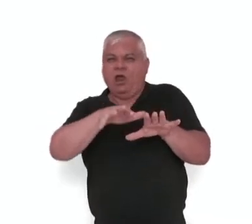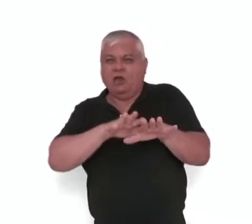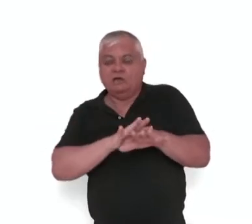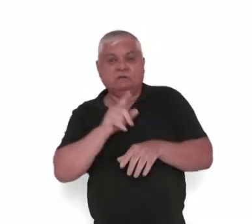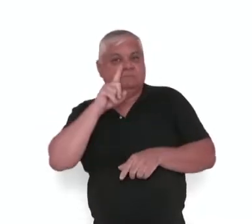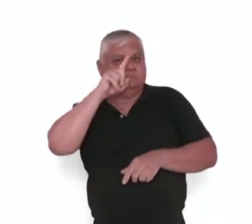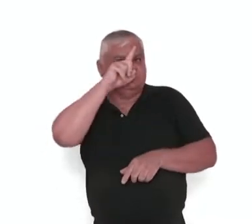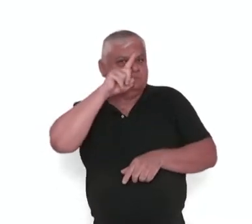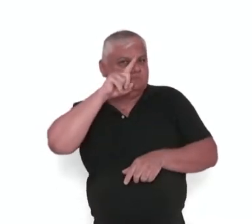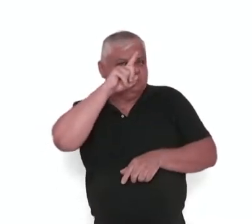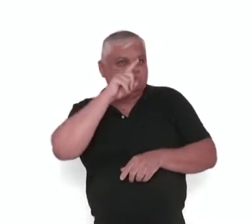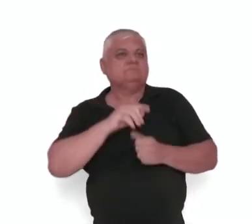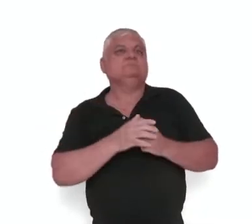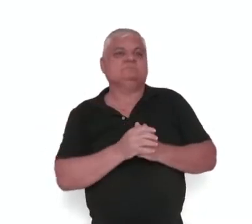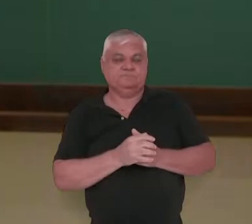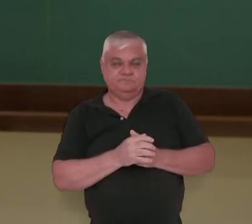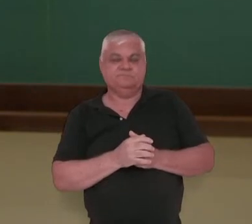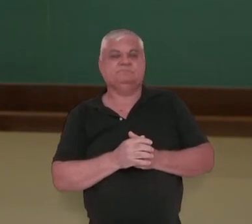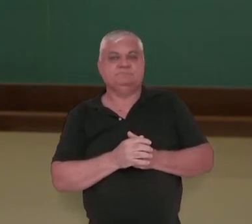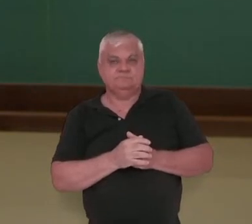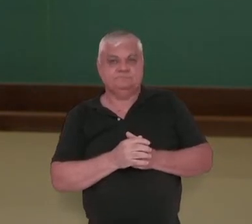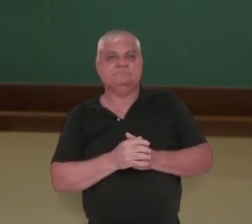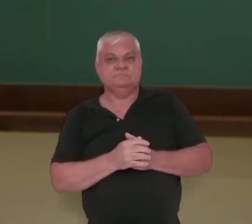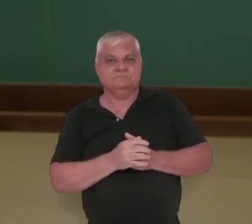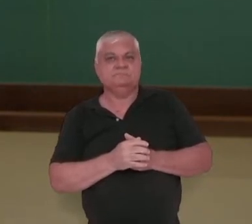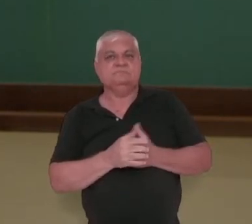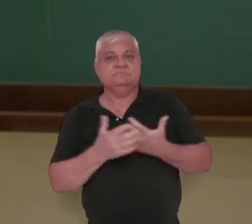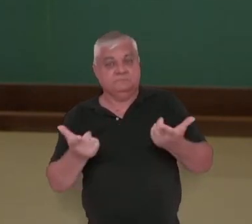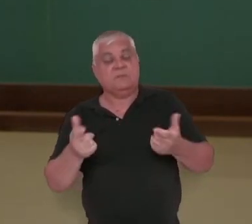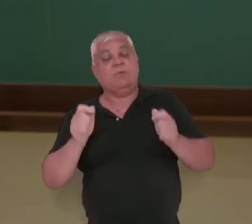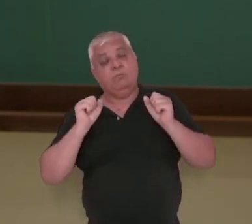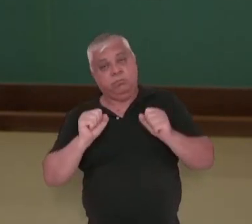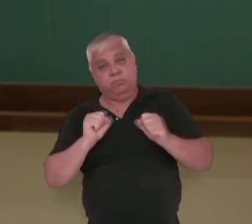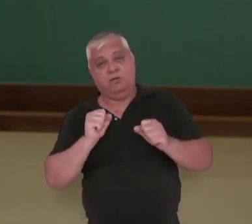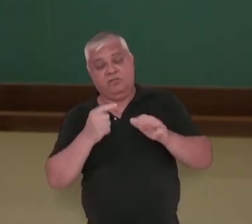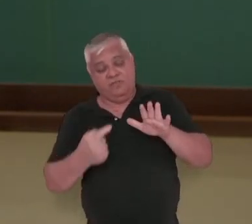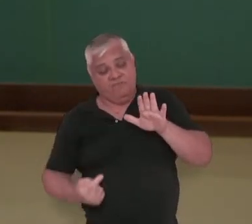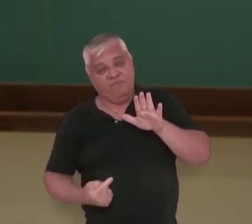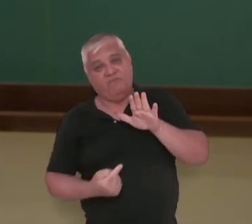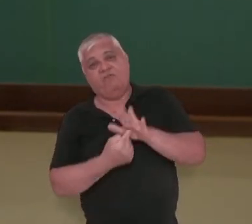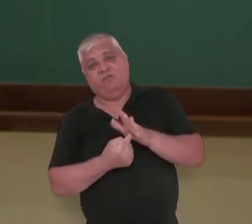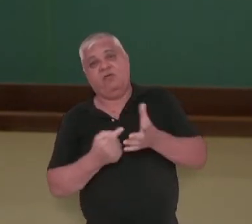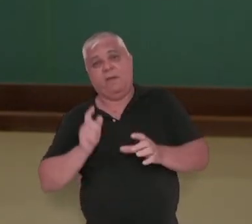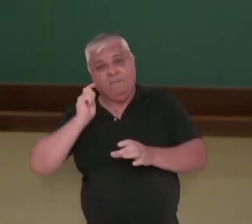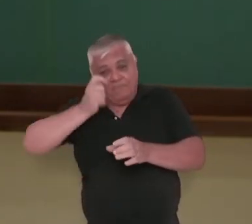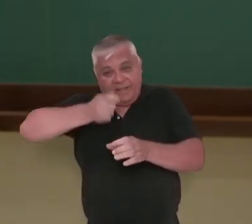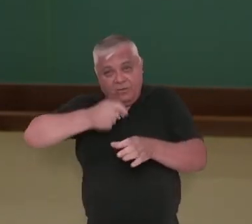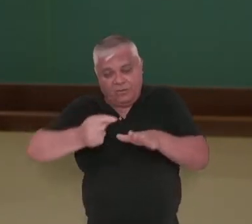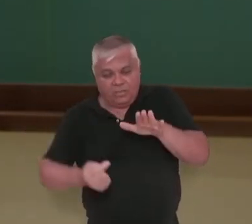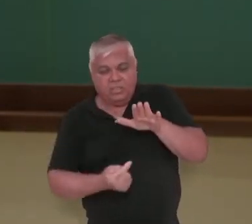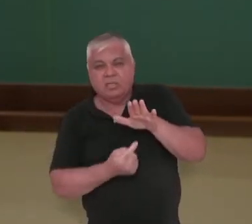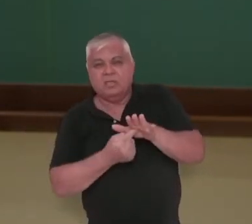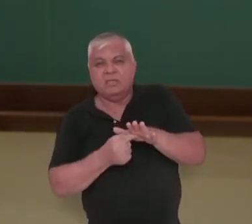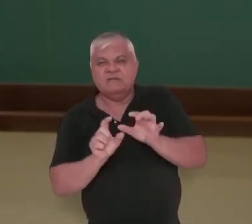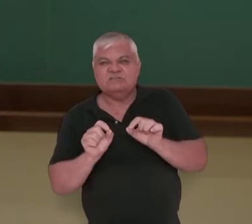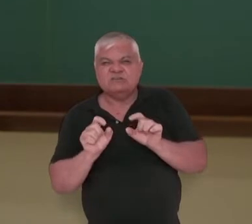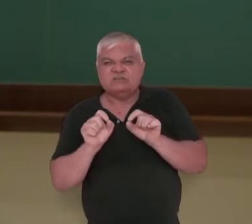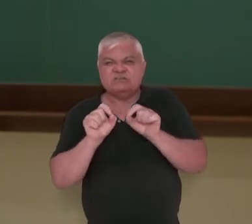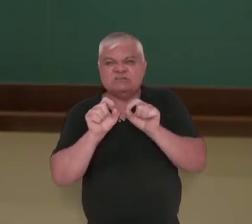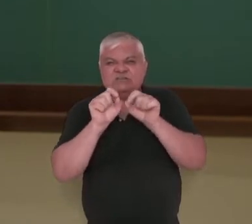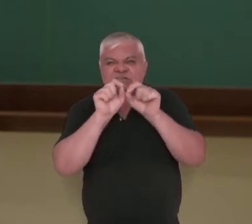aqui a bactéria. Ocorre através da introdução de objetos. Esse prego aqui, por exemplo, enferrujado, que